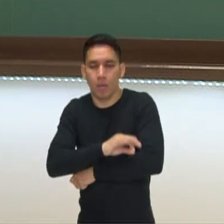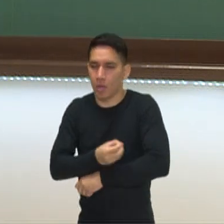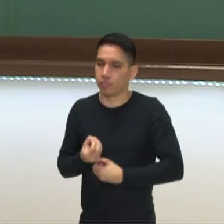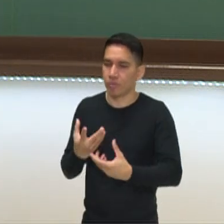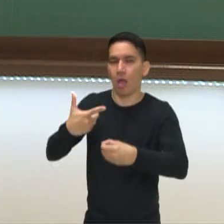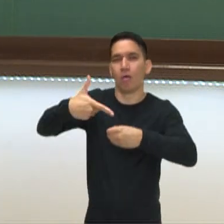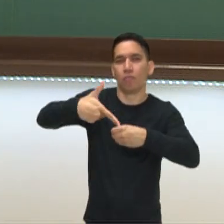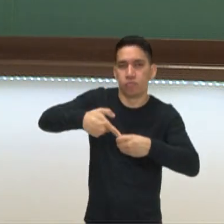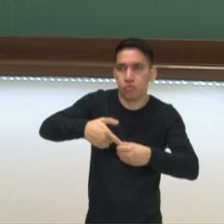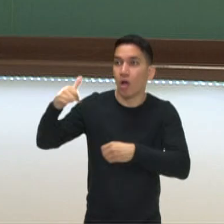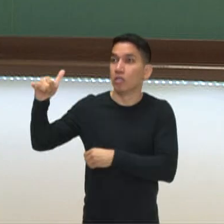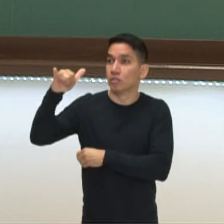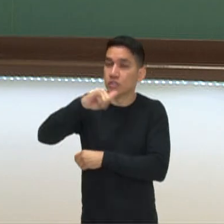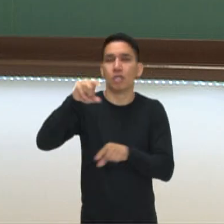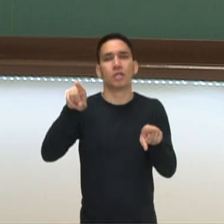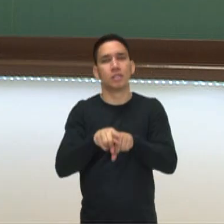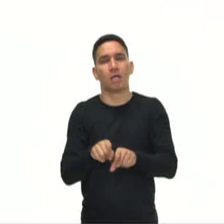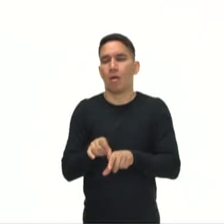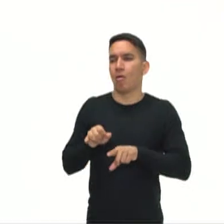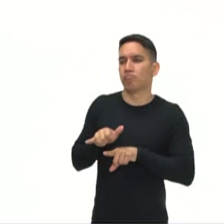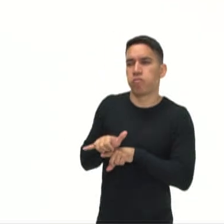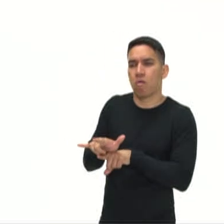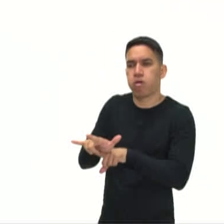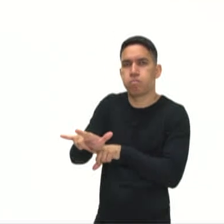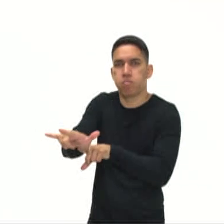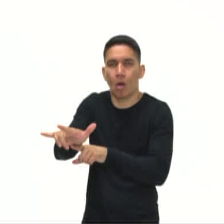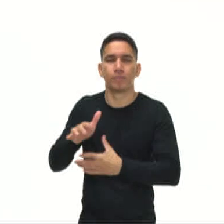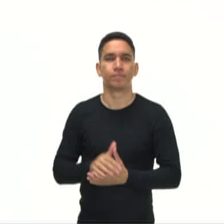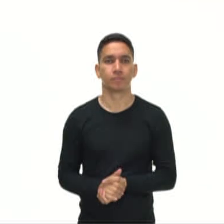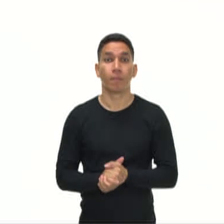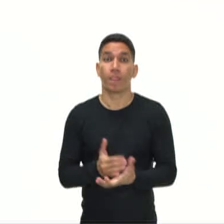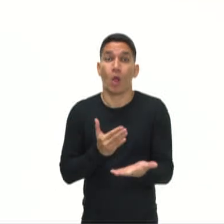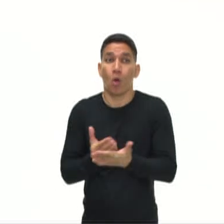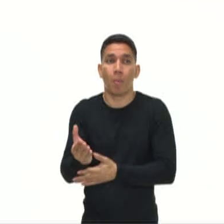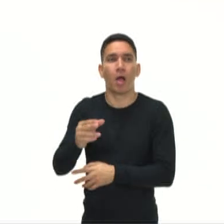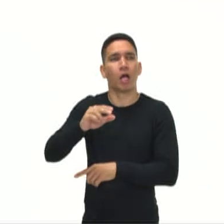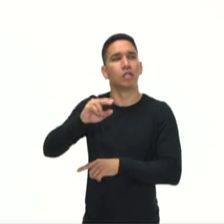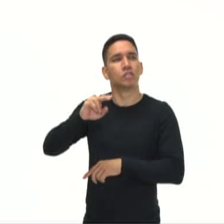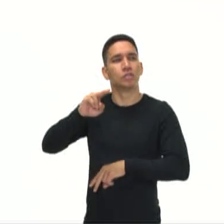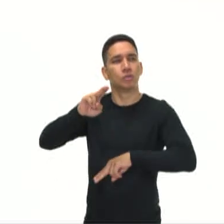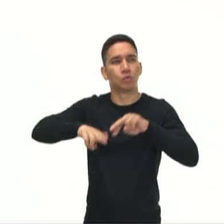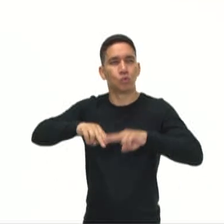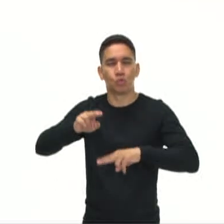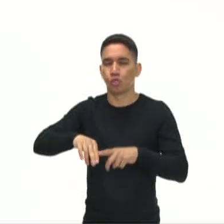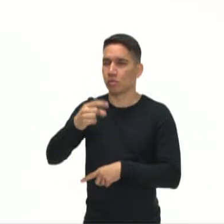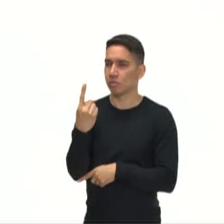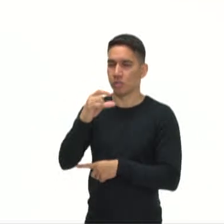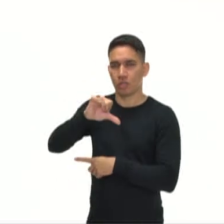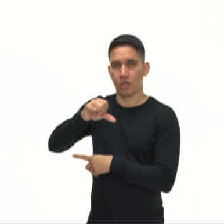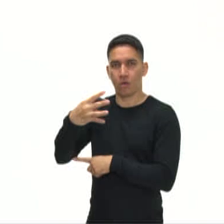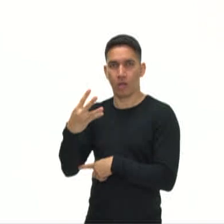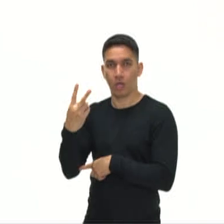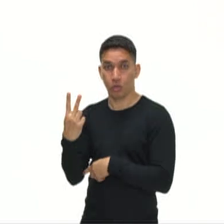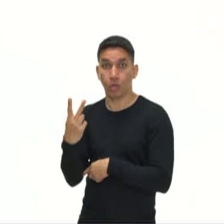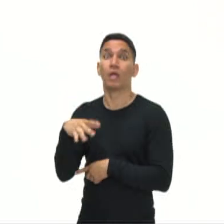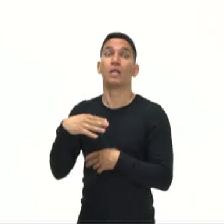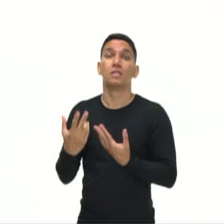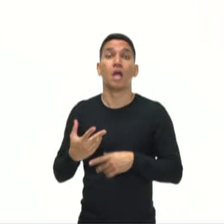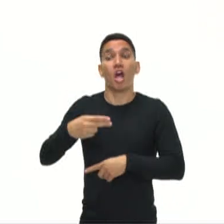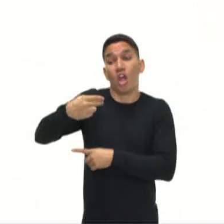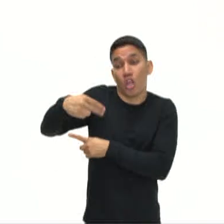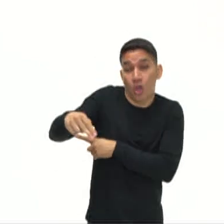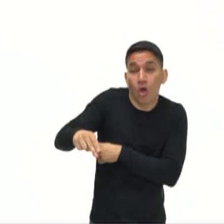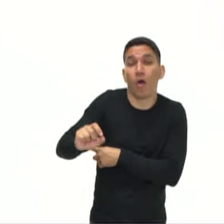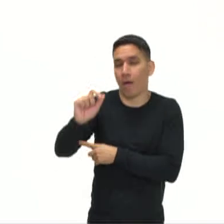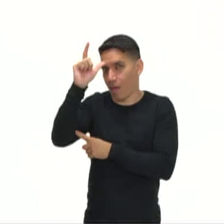e os tanques alemães. Tá. A ofensiva começou em junho de 1942 e em novembro os alemães entraram